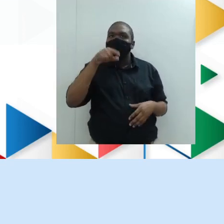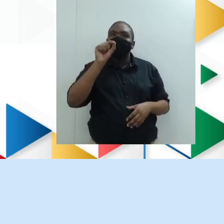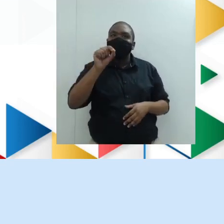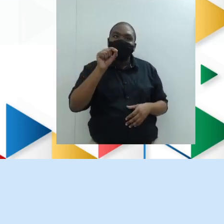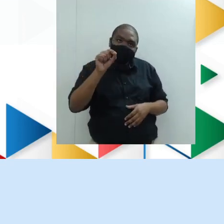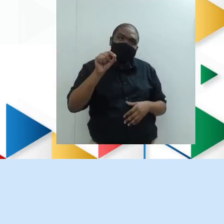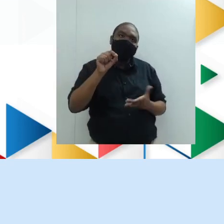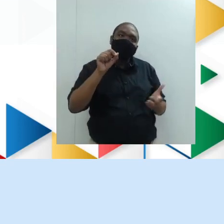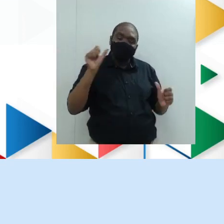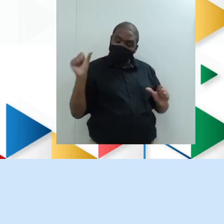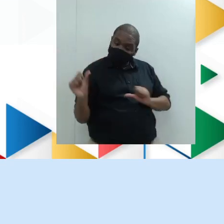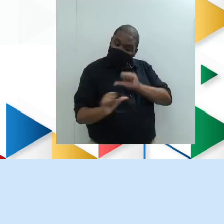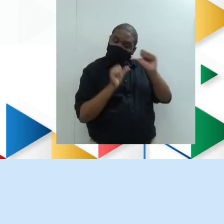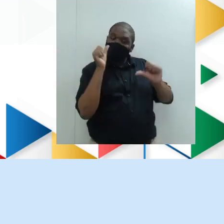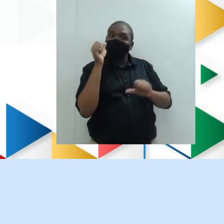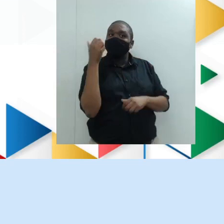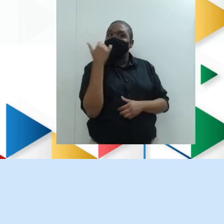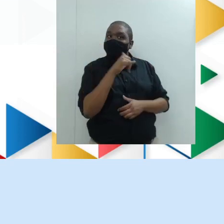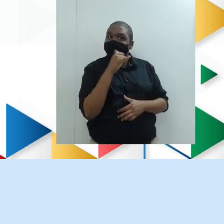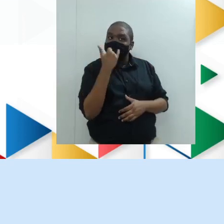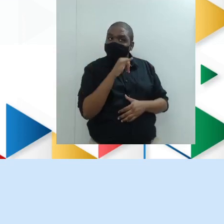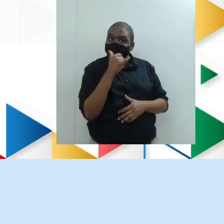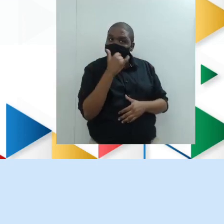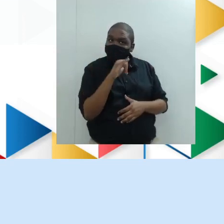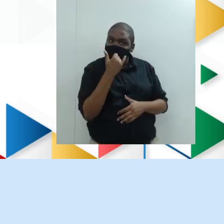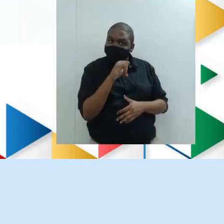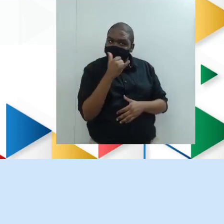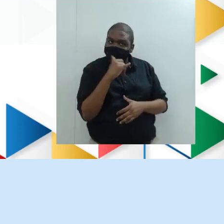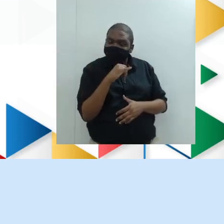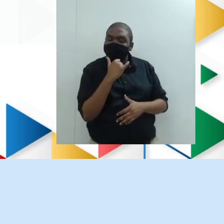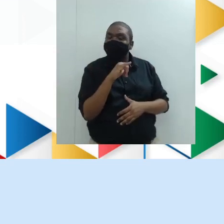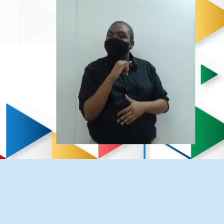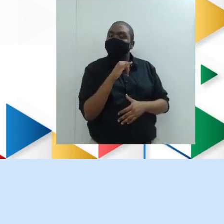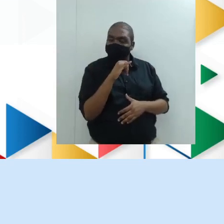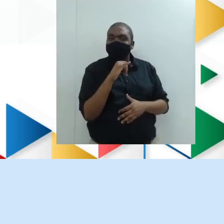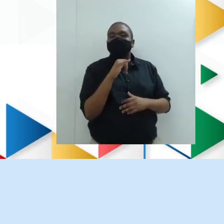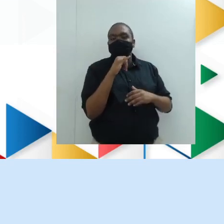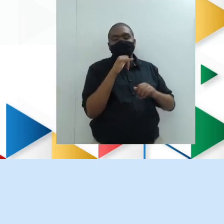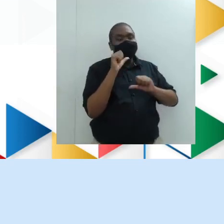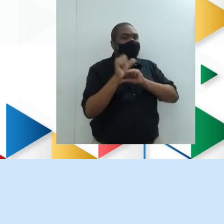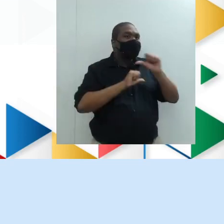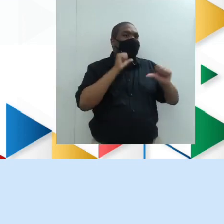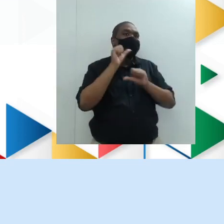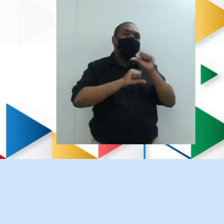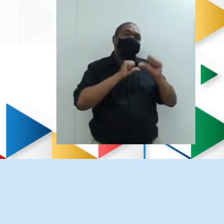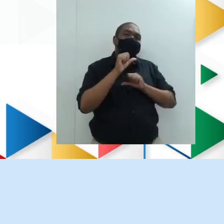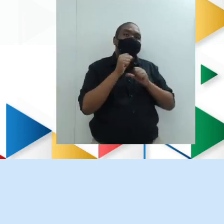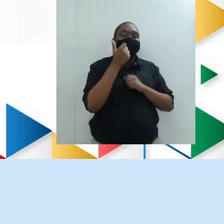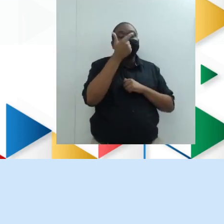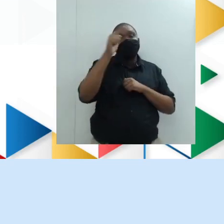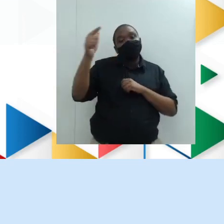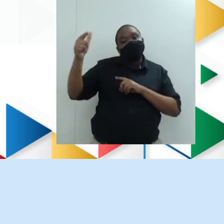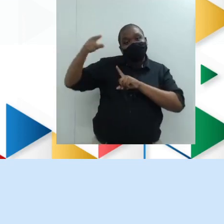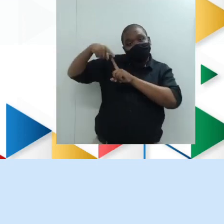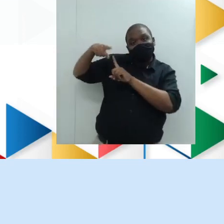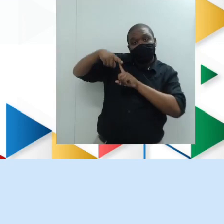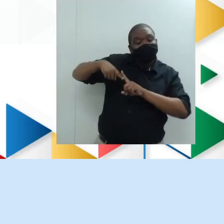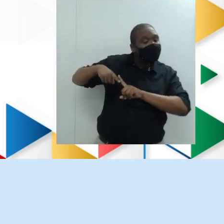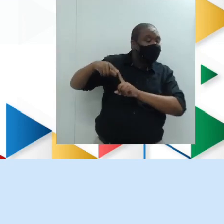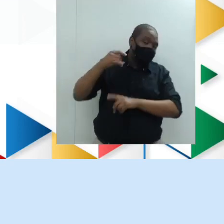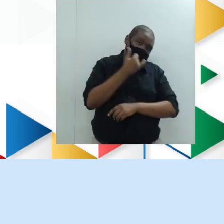que transformam a energia elétrica que está presente em um circuito em outras formas de